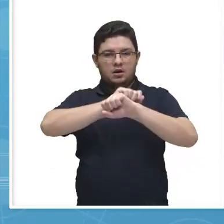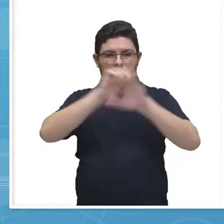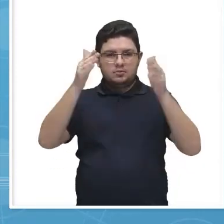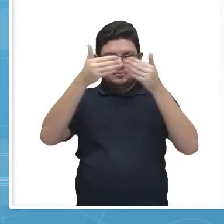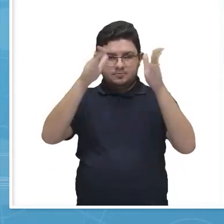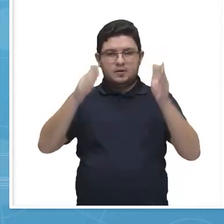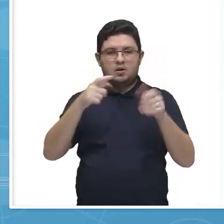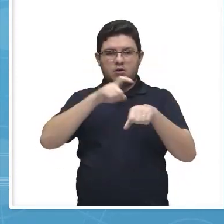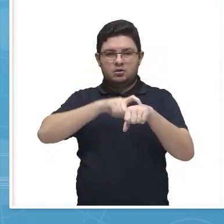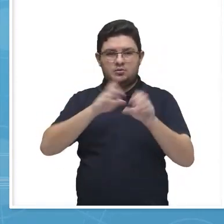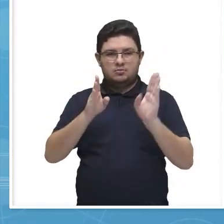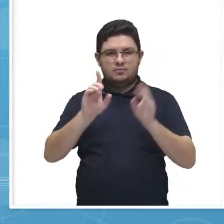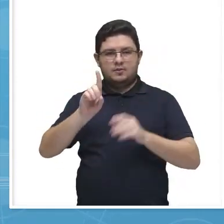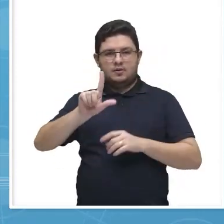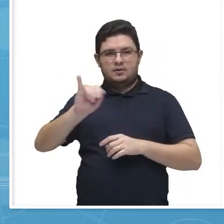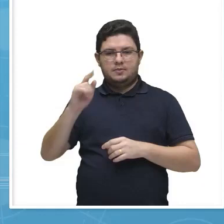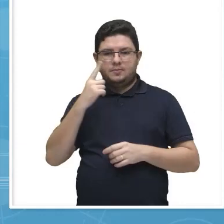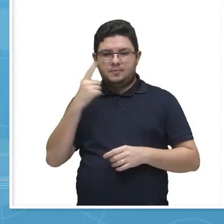exercitar.